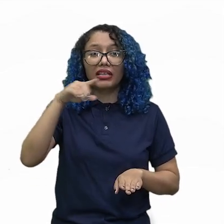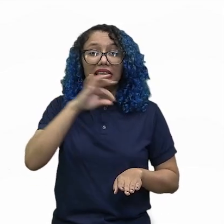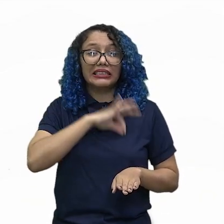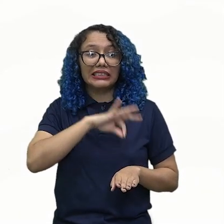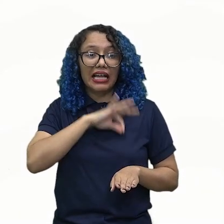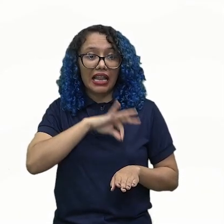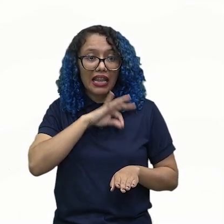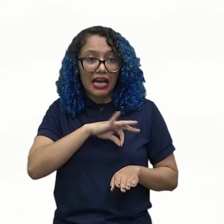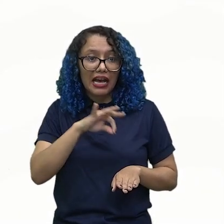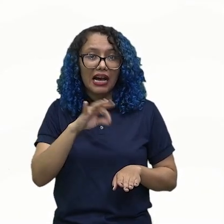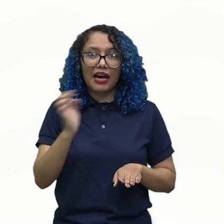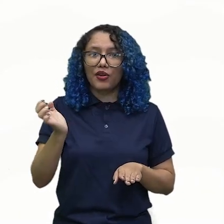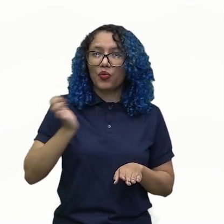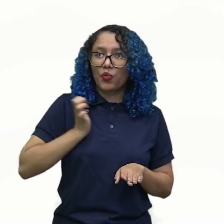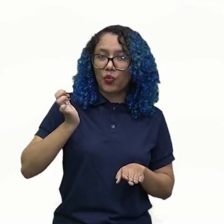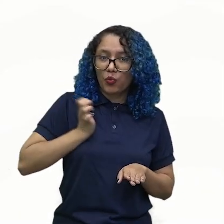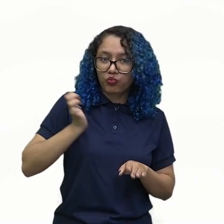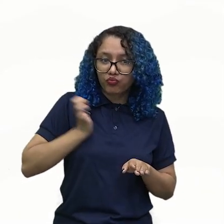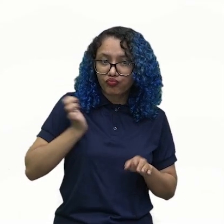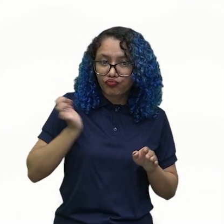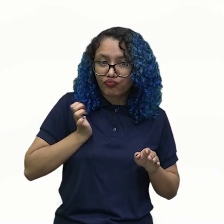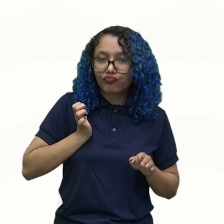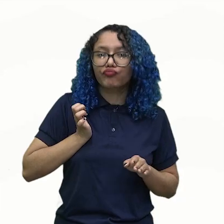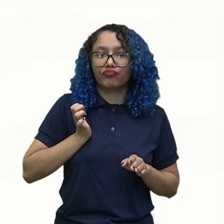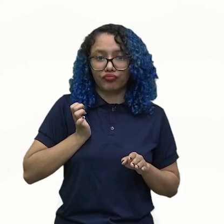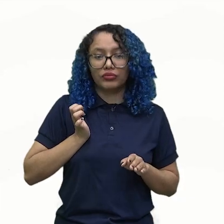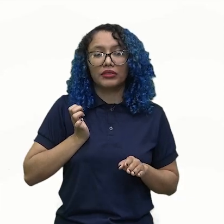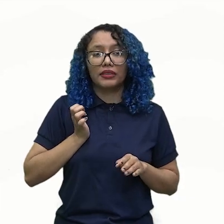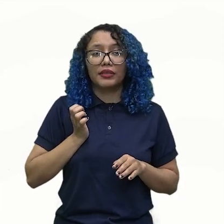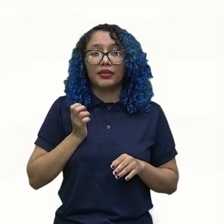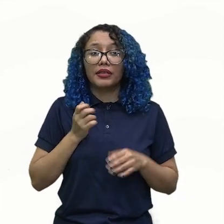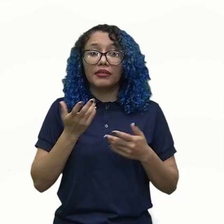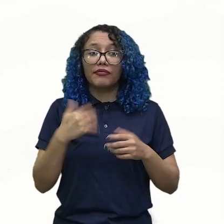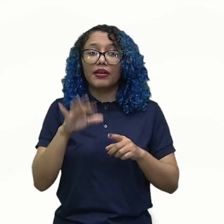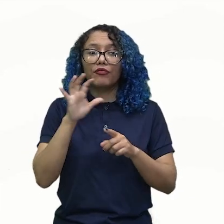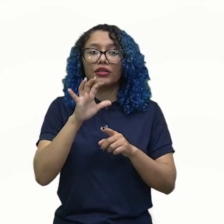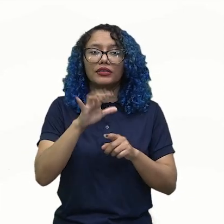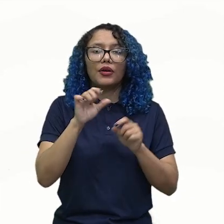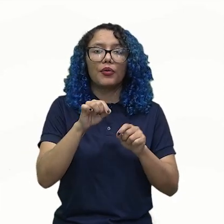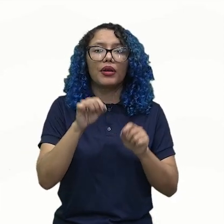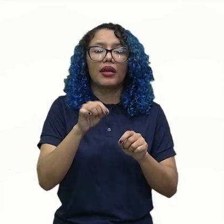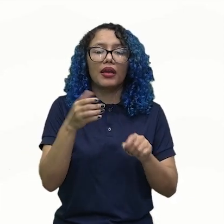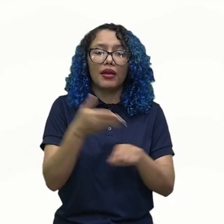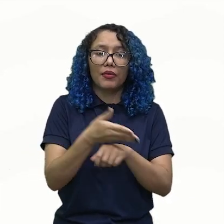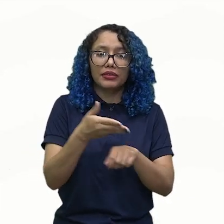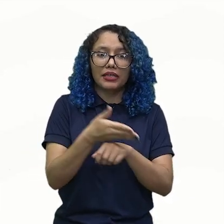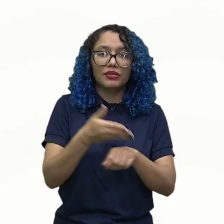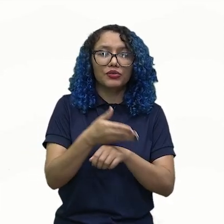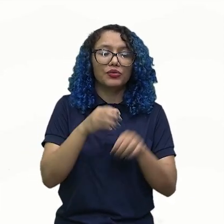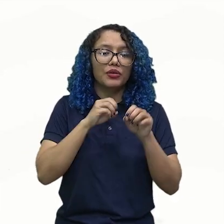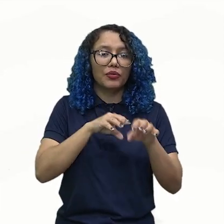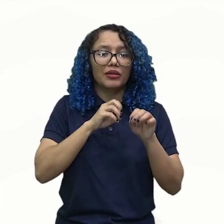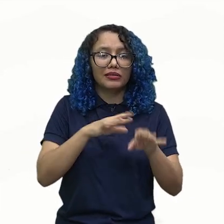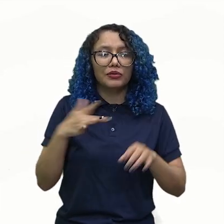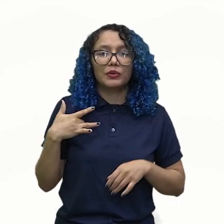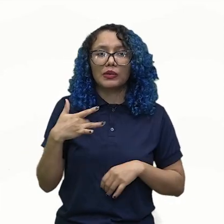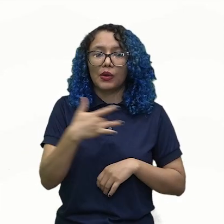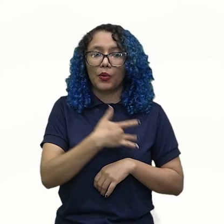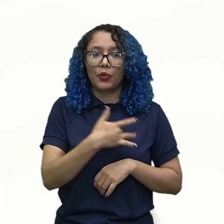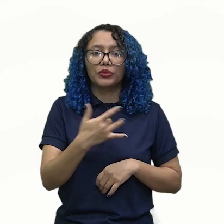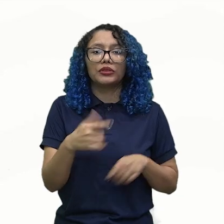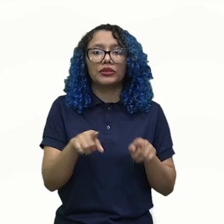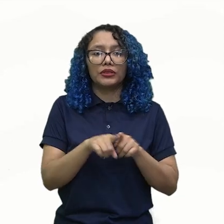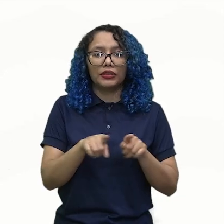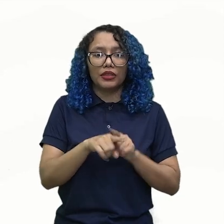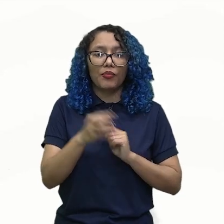renda, riqueza. E isso, obviamente, vai interferir o acesso da população à educação, à saúde,